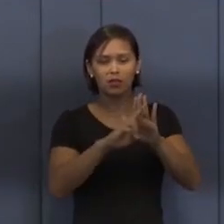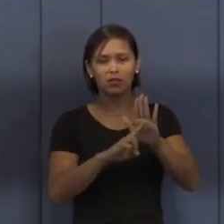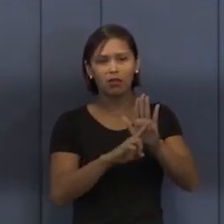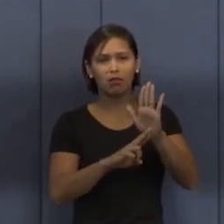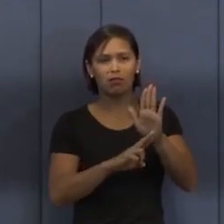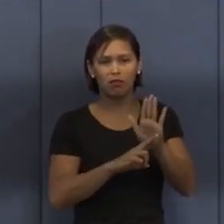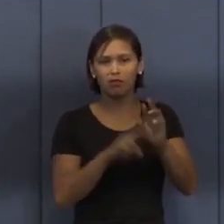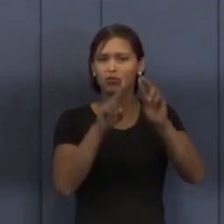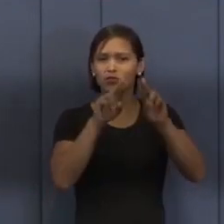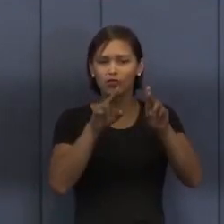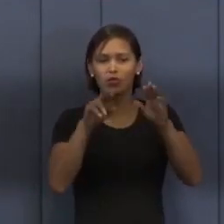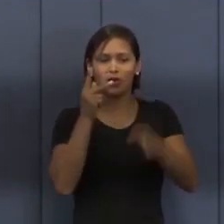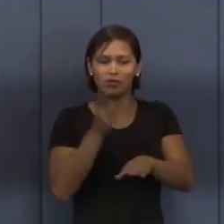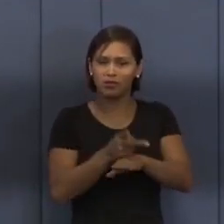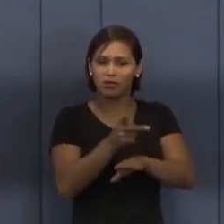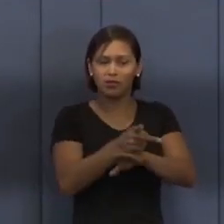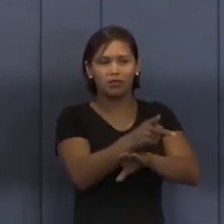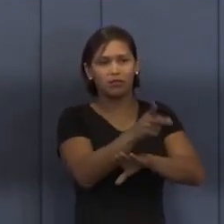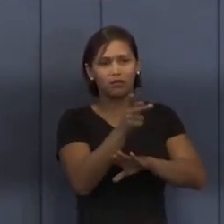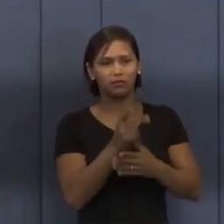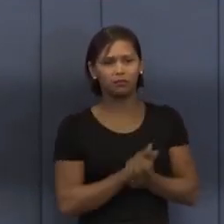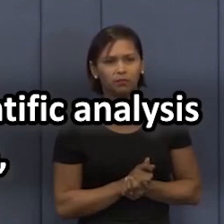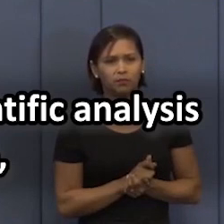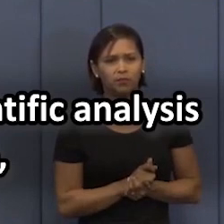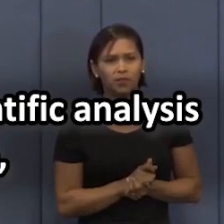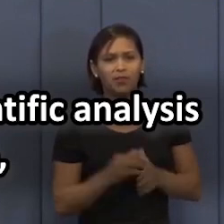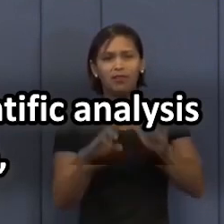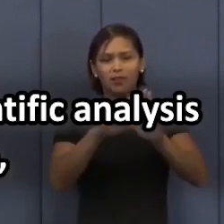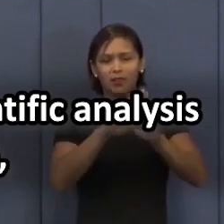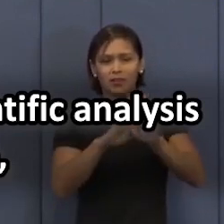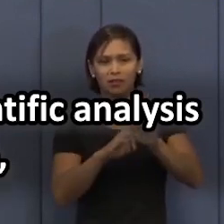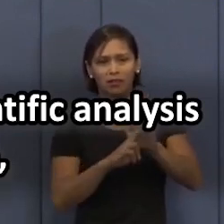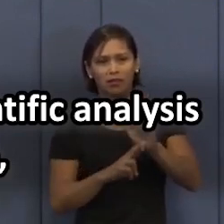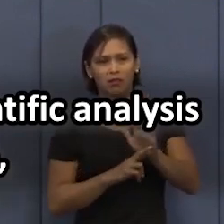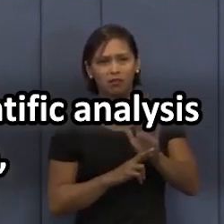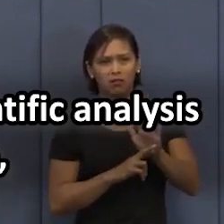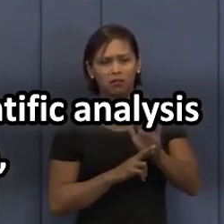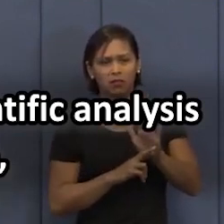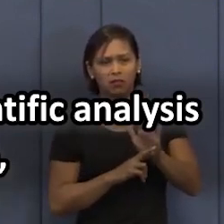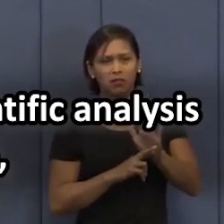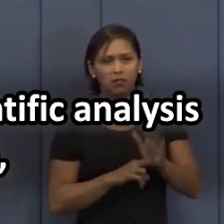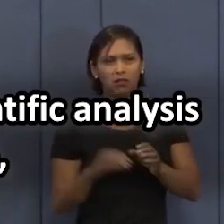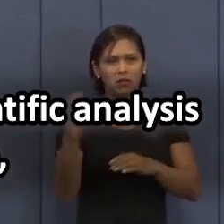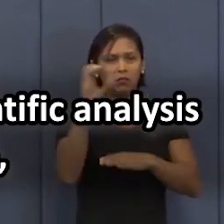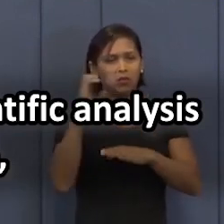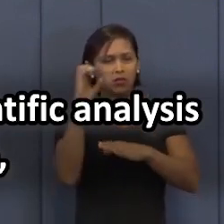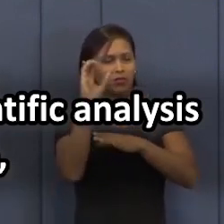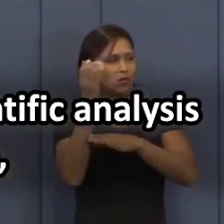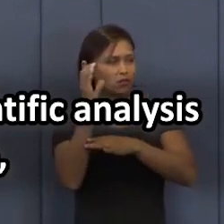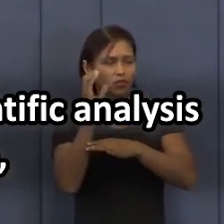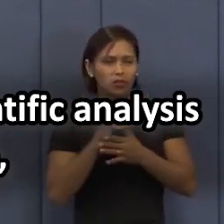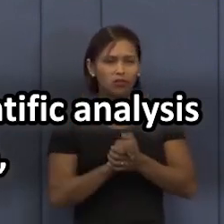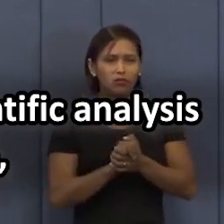regras. Essas regras, elas estão, obviamente, sujeitas a uma análise